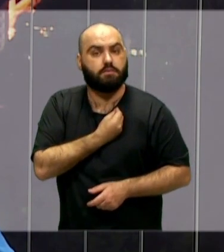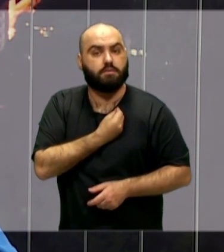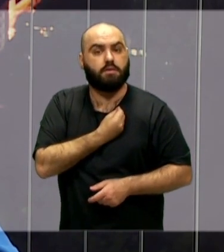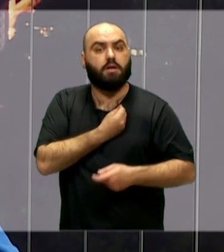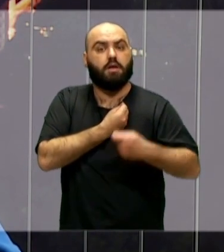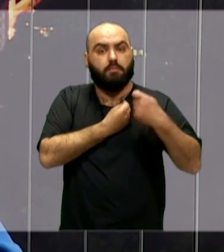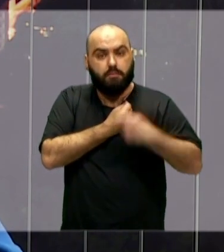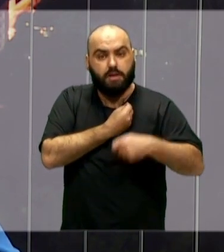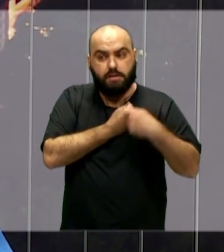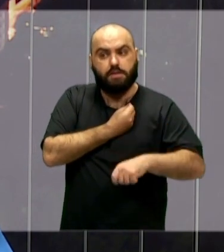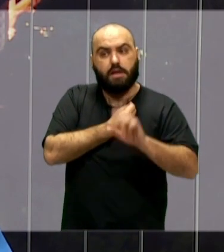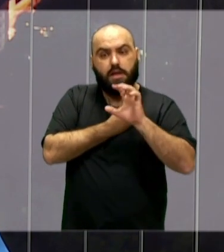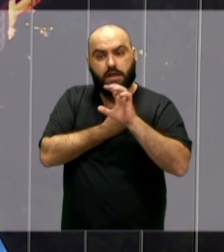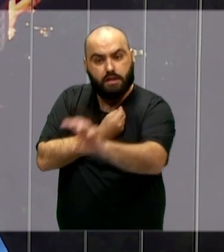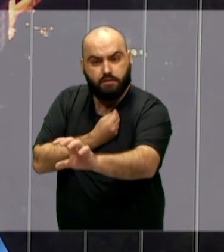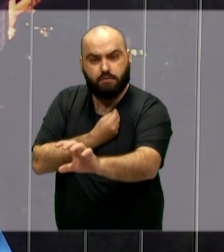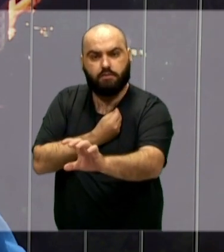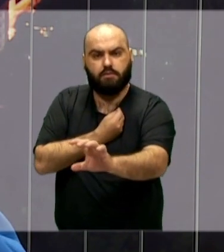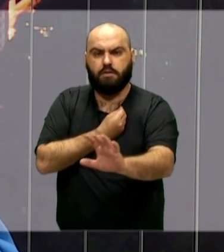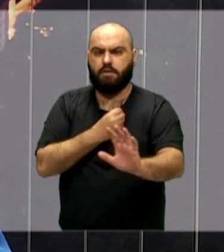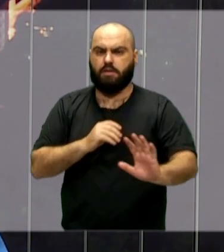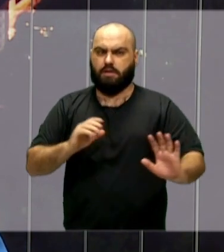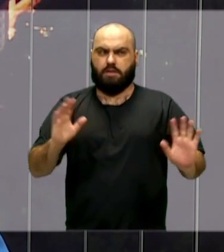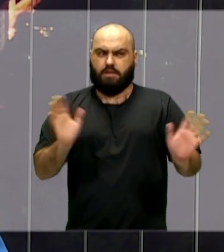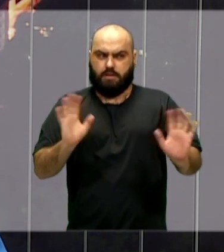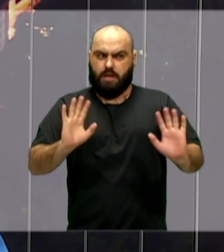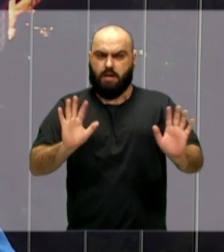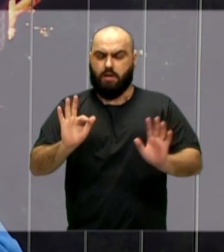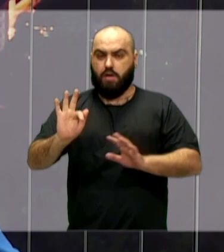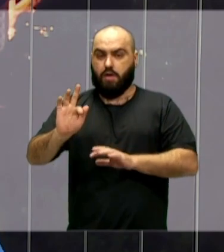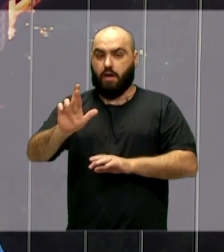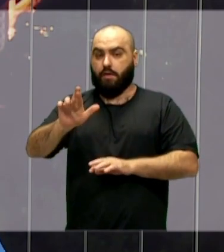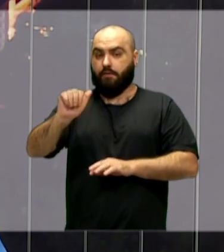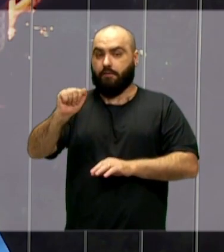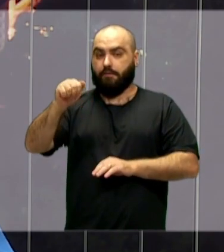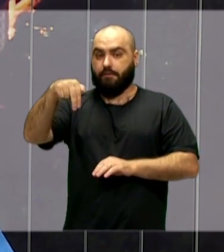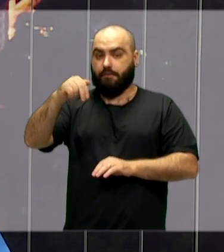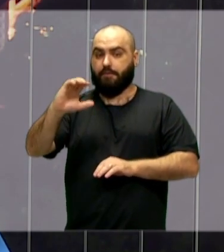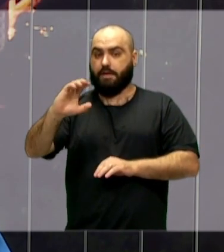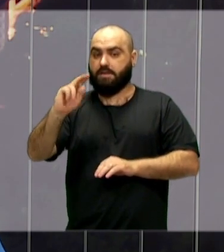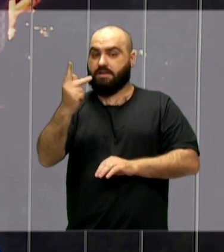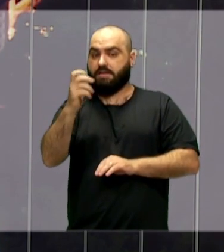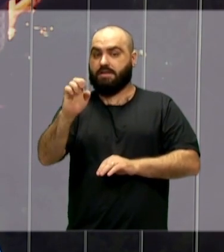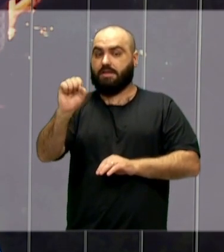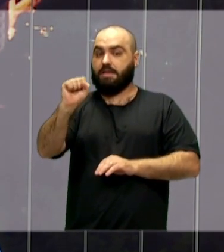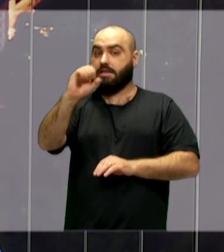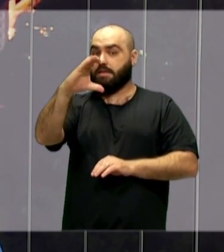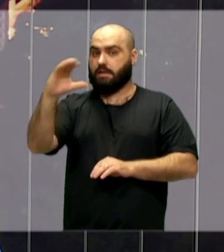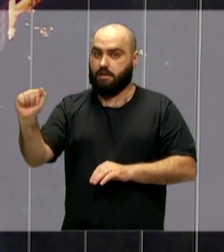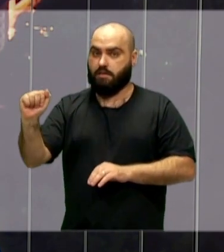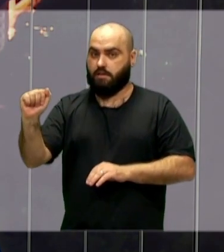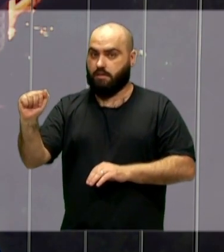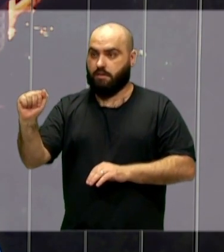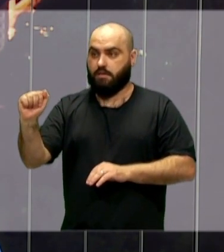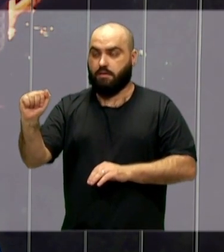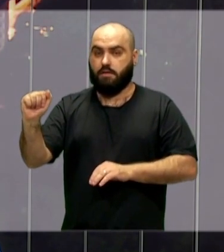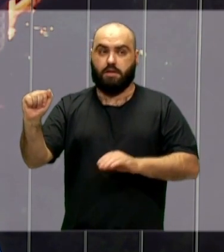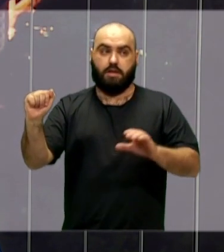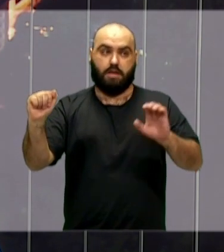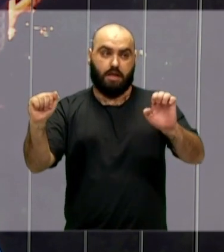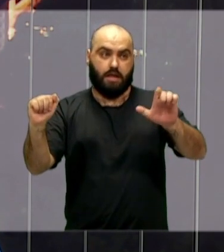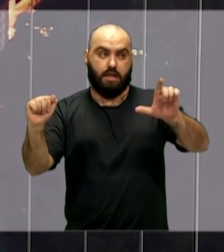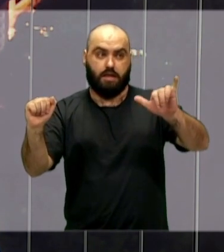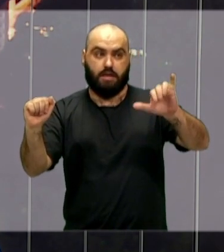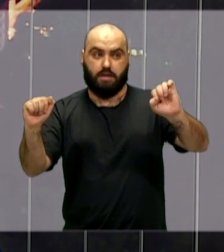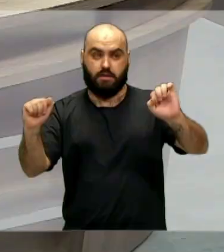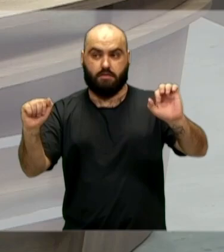ser assim. Quando, na verdade, não. A Francesca Aurora é assim. Se olham para a Elis é diferente da